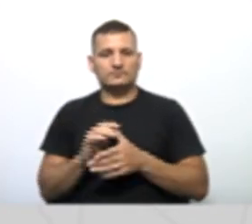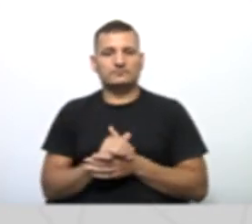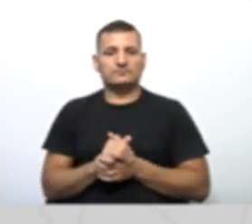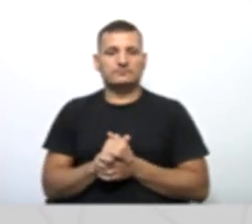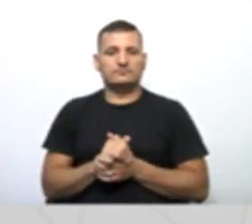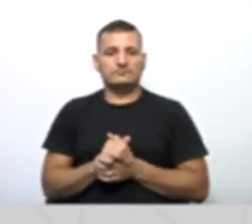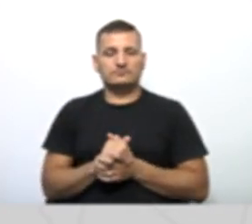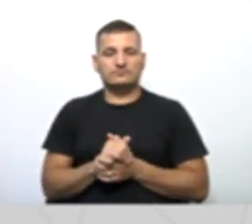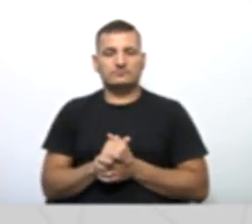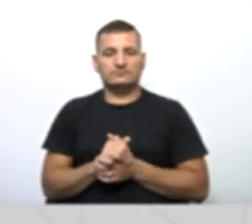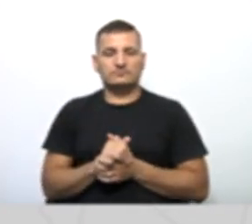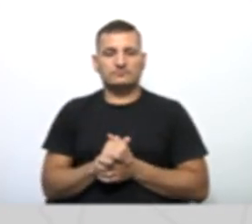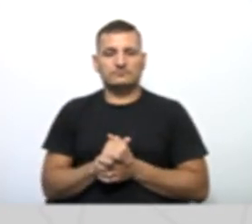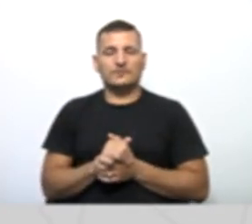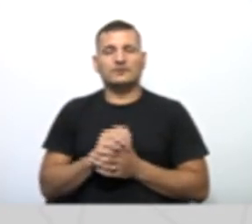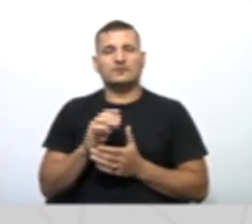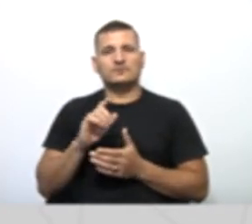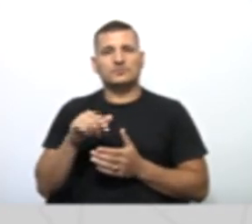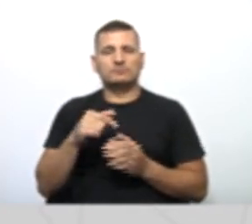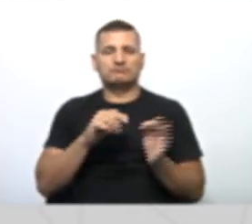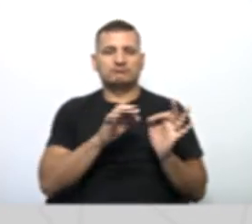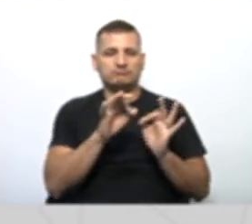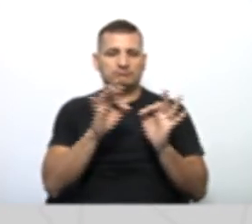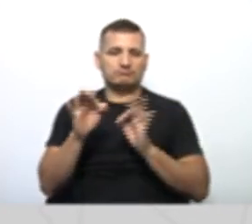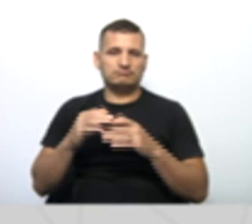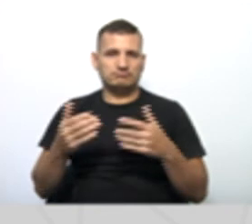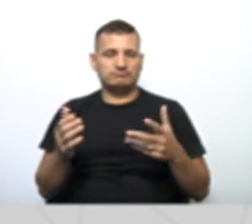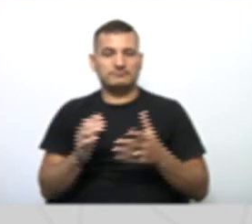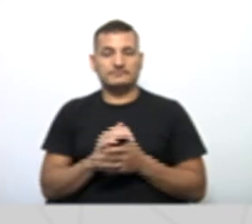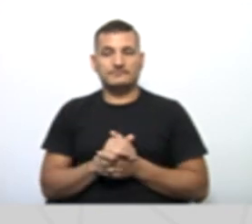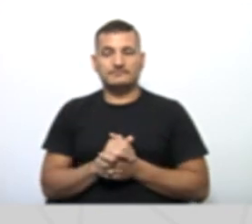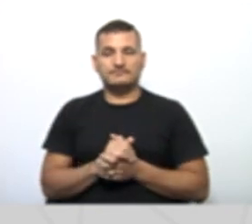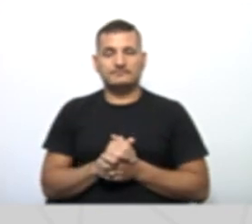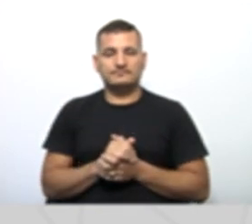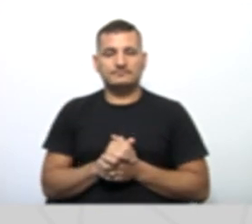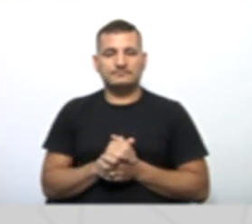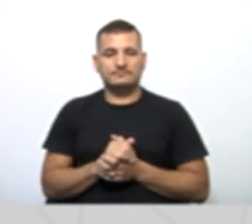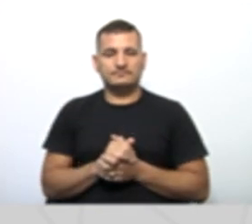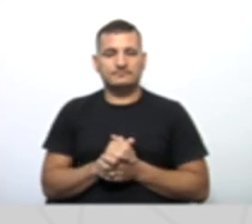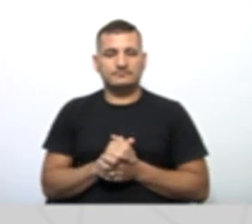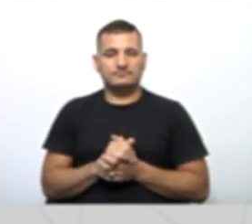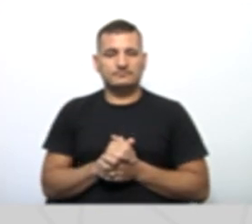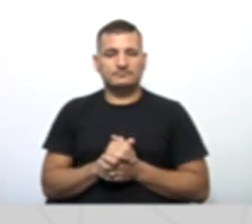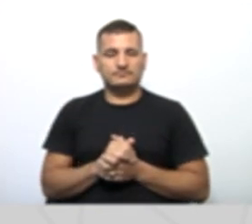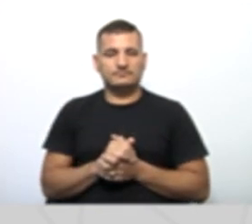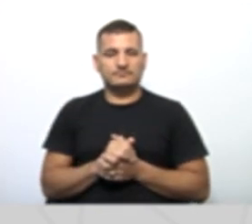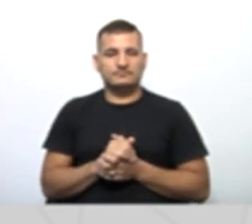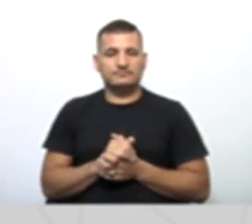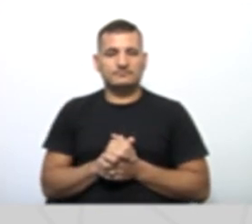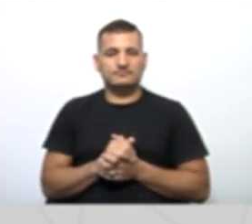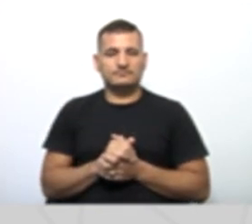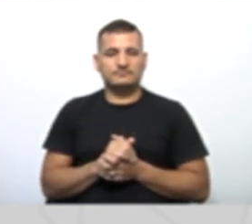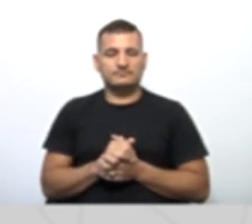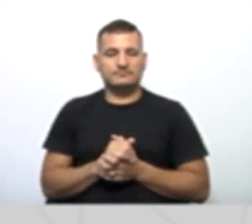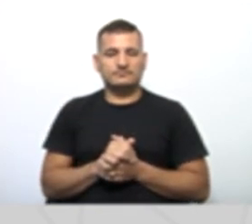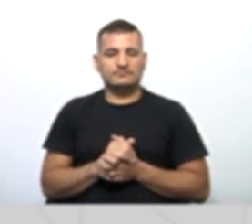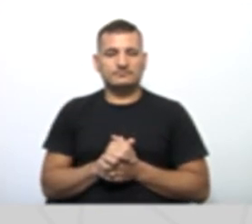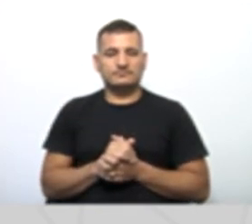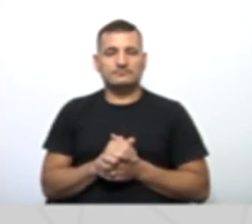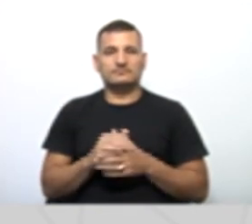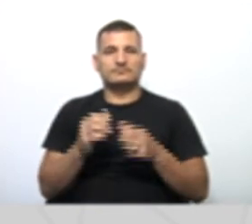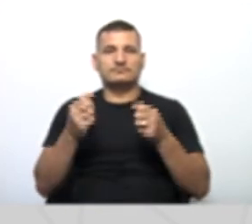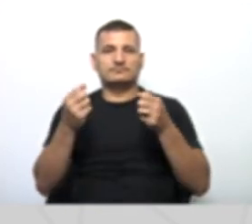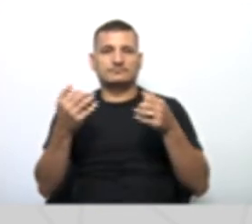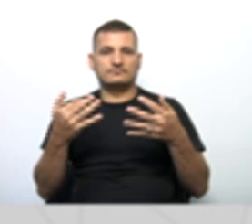e finaliza e planeja o próximo, ok? E com isso, antes de dar os bons estudos, né, só explicar cada